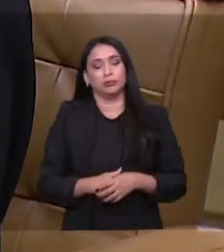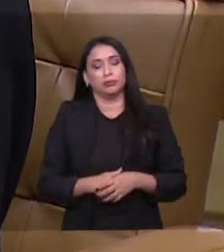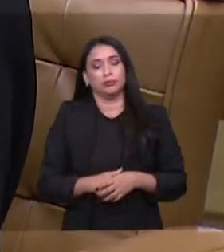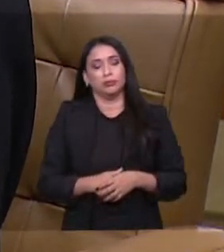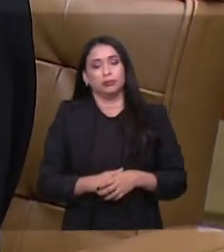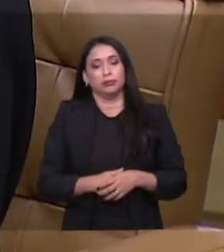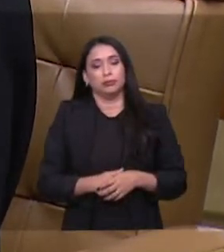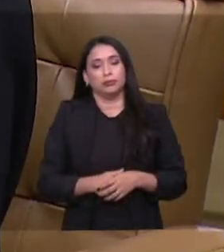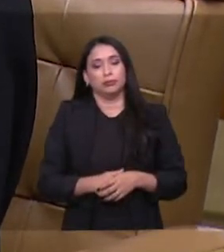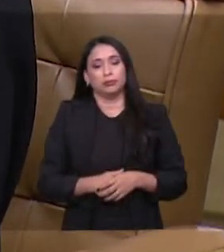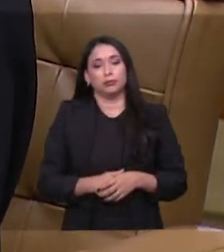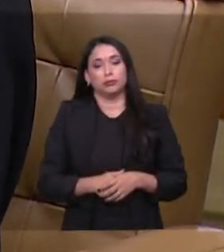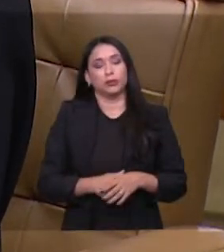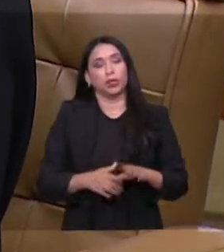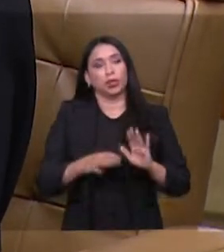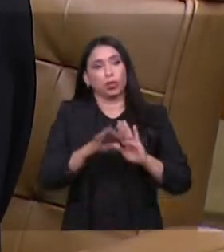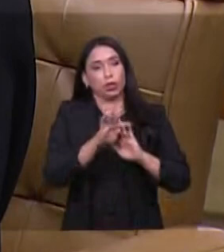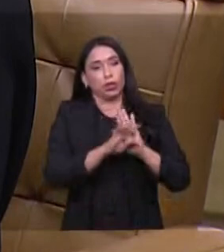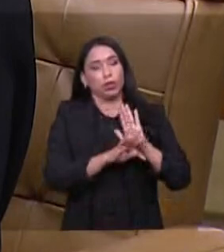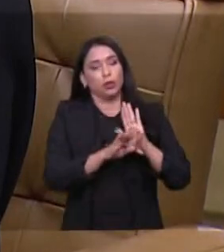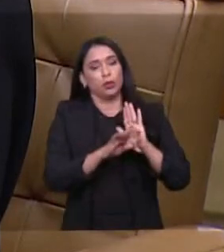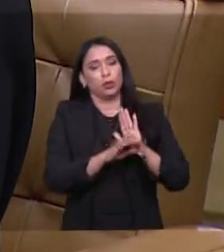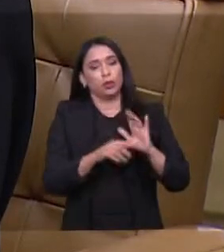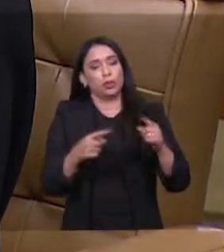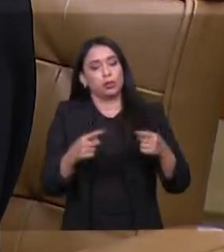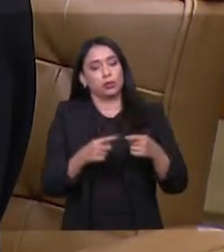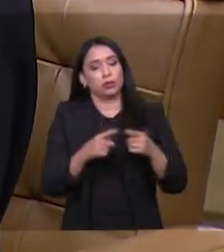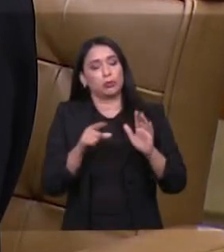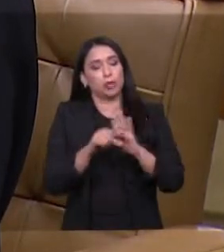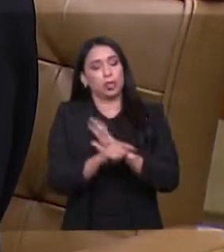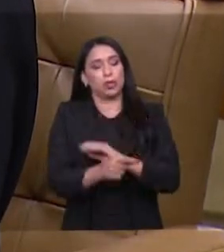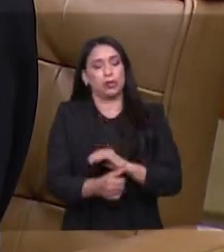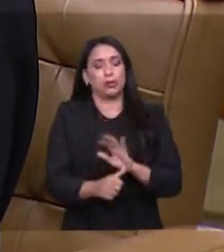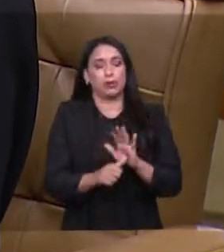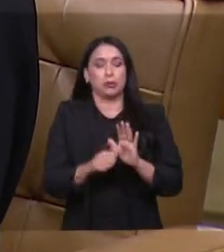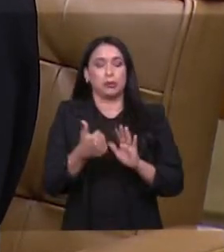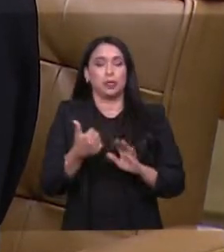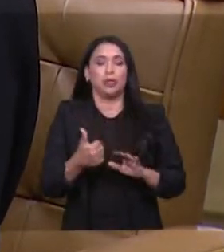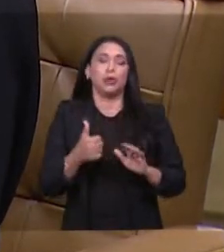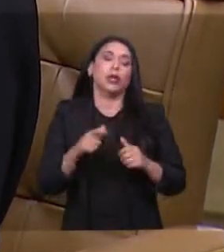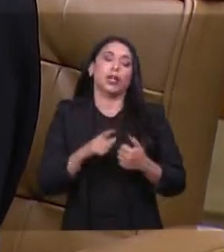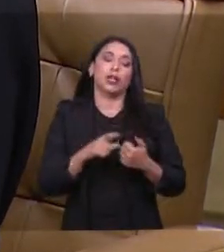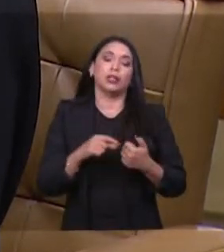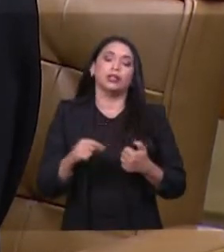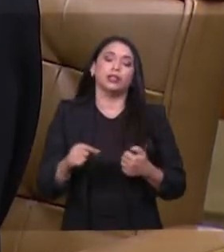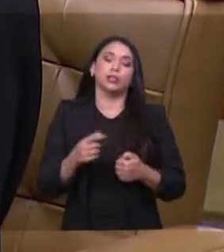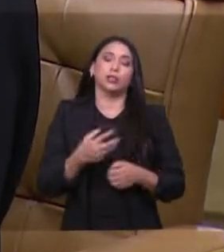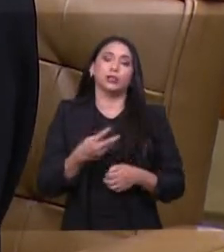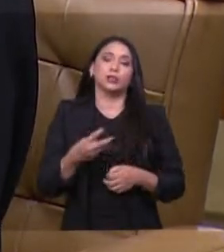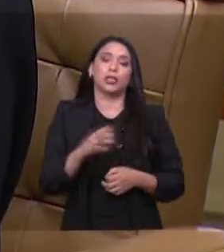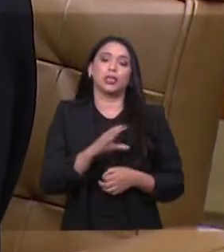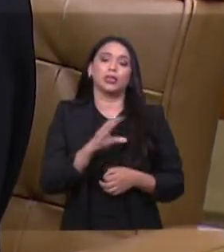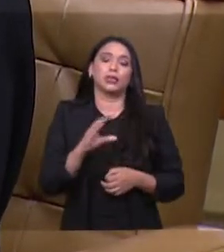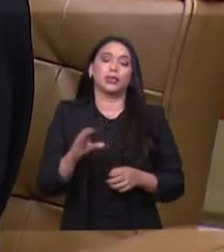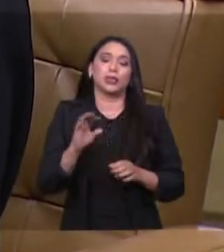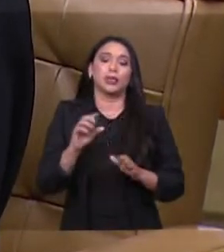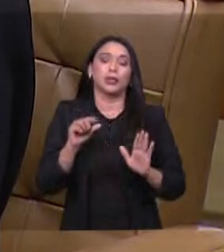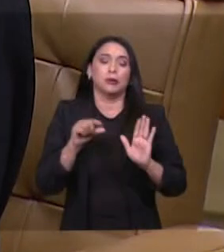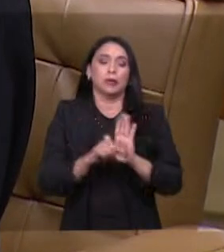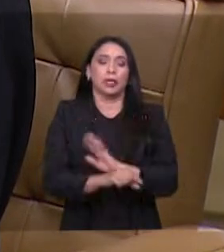atribuir interpretação conforme ao parágrafo 1º. Em relação ao artigo 3C, parágrafo